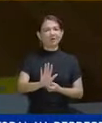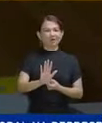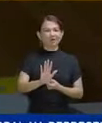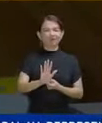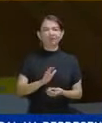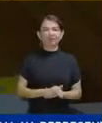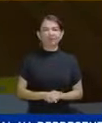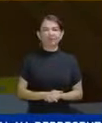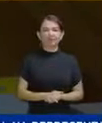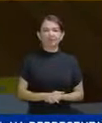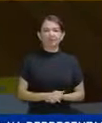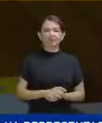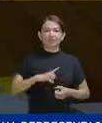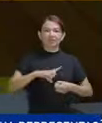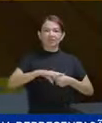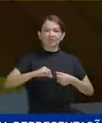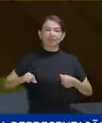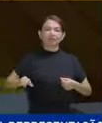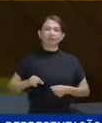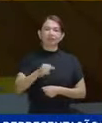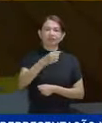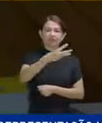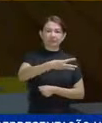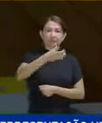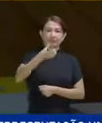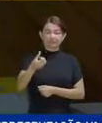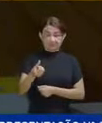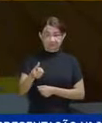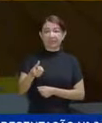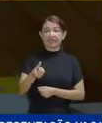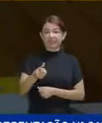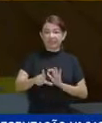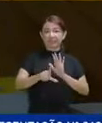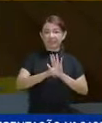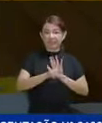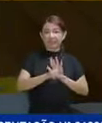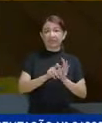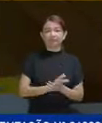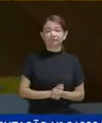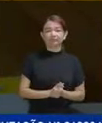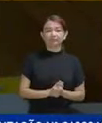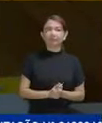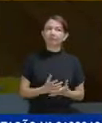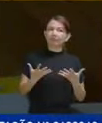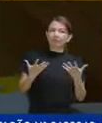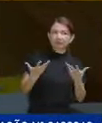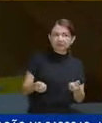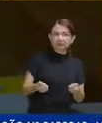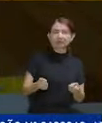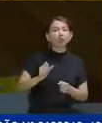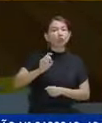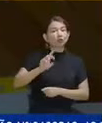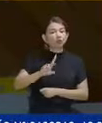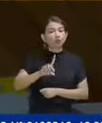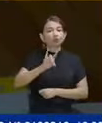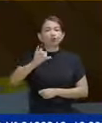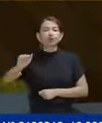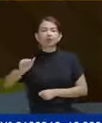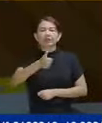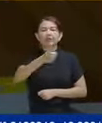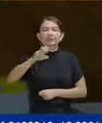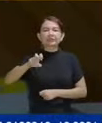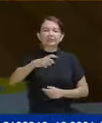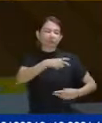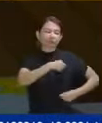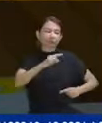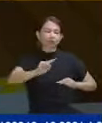artigo 36 da Lei das Eleições. Ela permite a veiculação de propaganda eleitoral somente após o dia 15 de agosto do